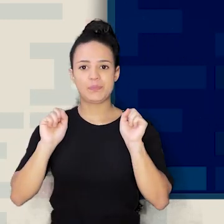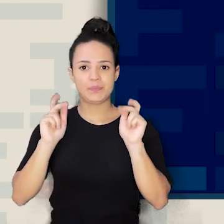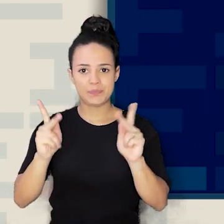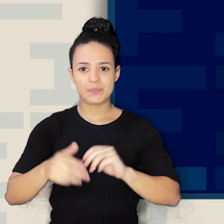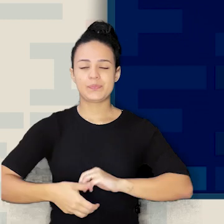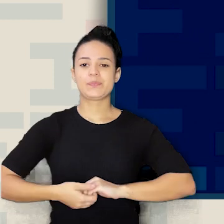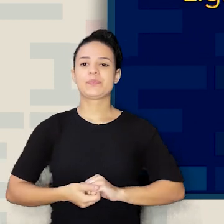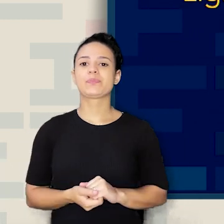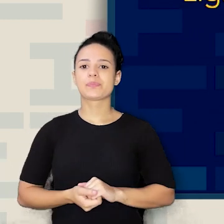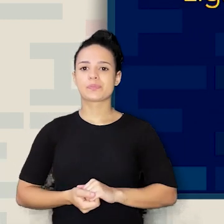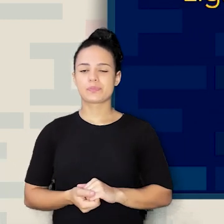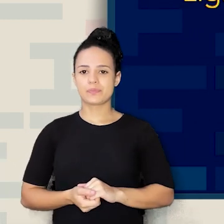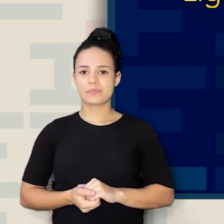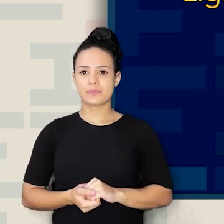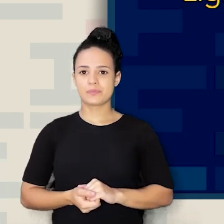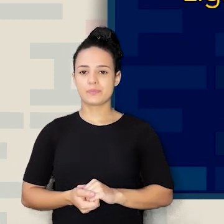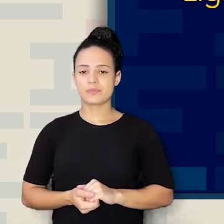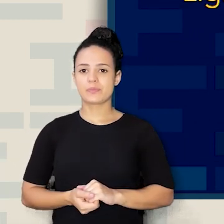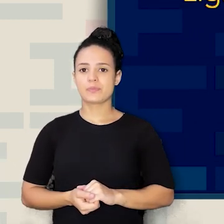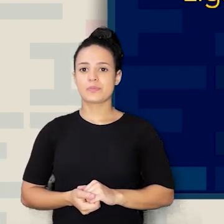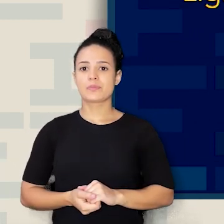e barras, tá bom?